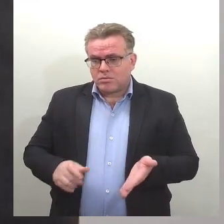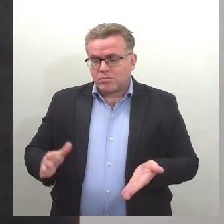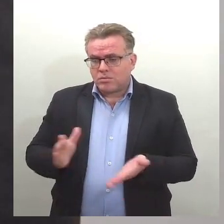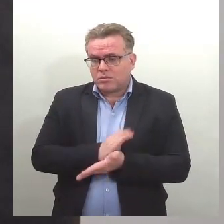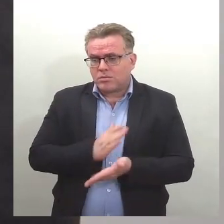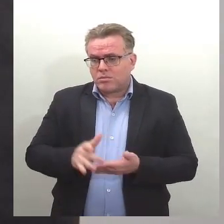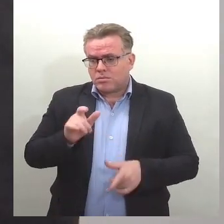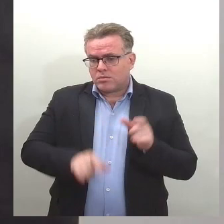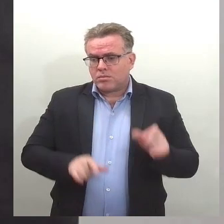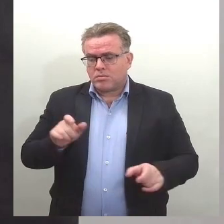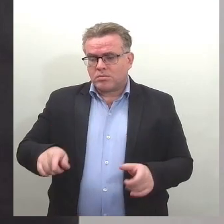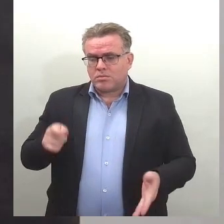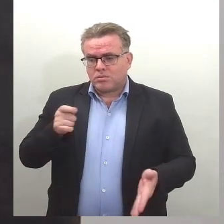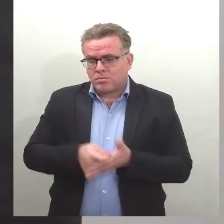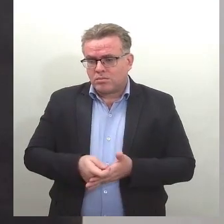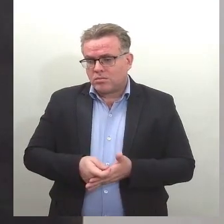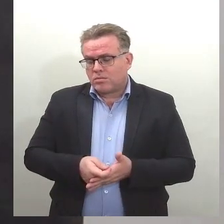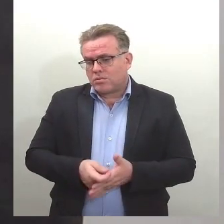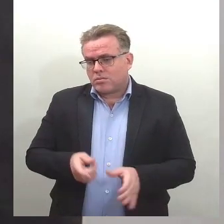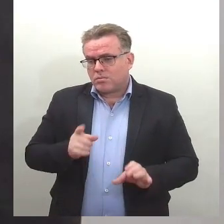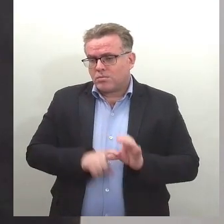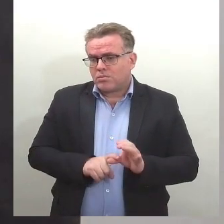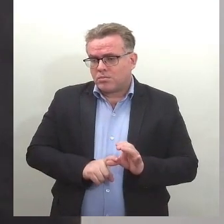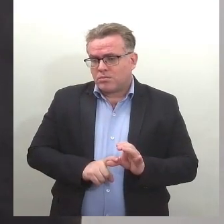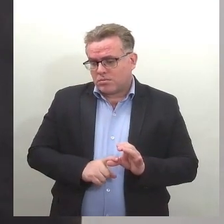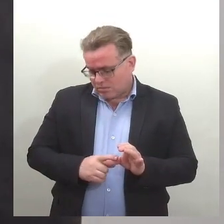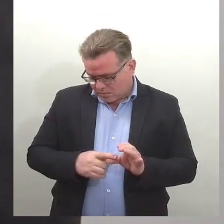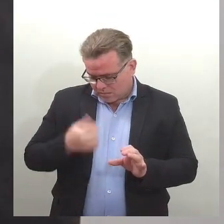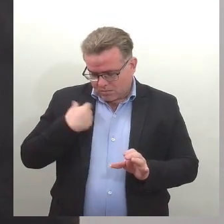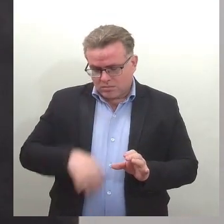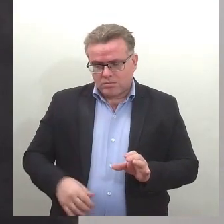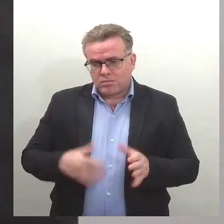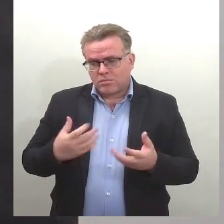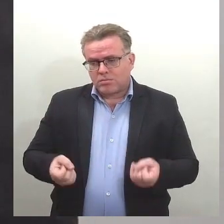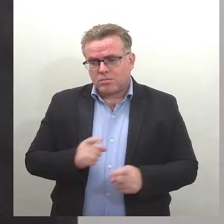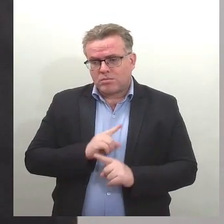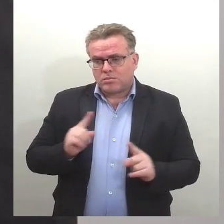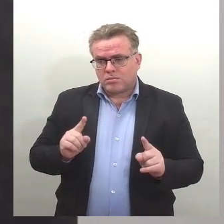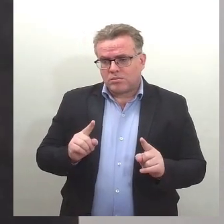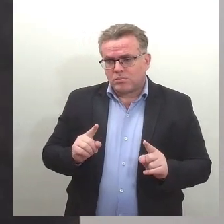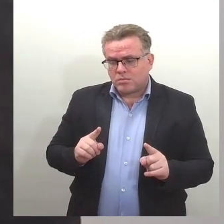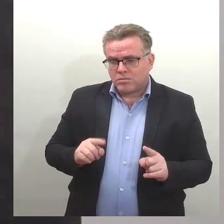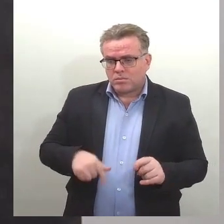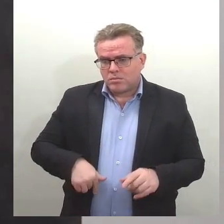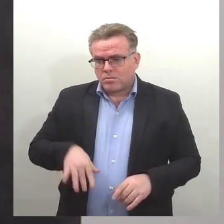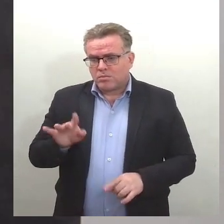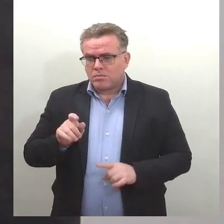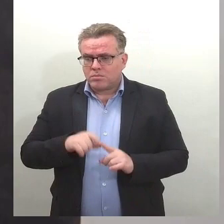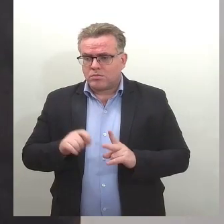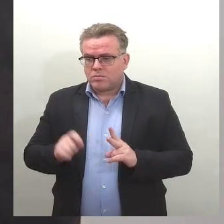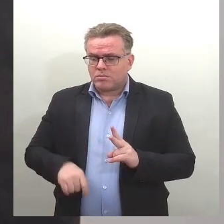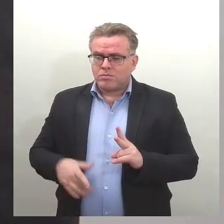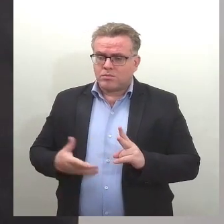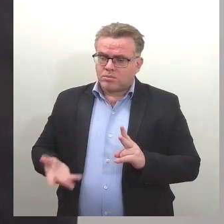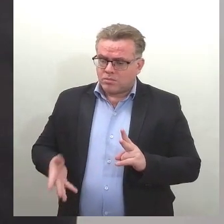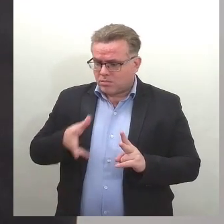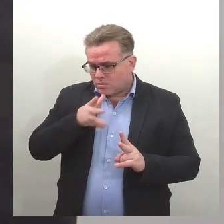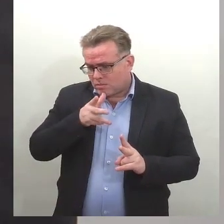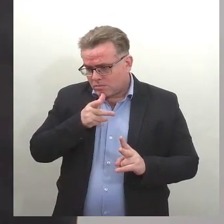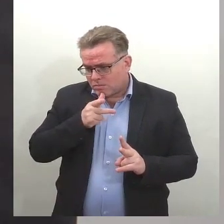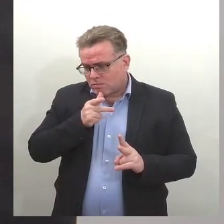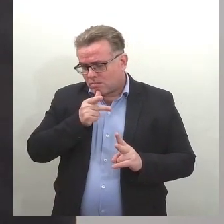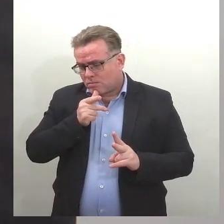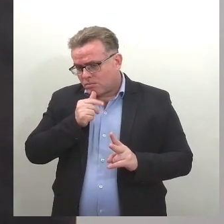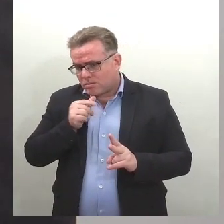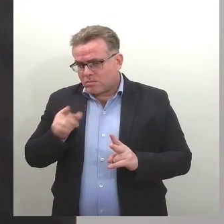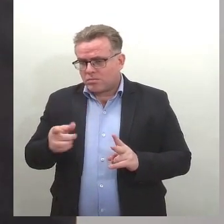mas isso é inadmissível, né, que mais de 2 meses, né, esses músicos que têm suas obrigações, além do